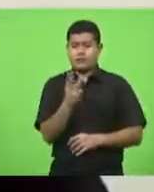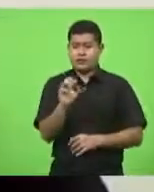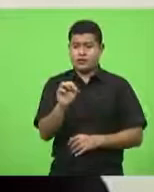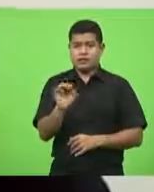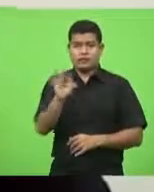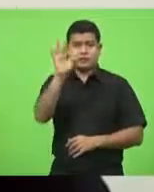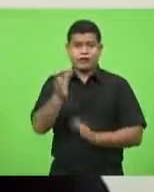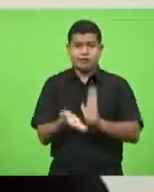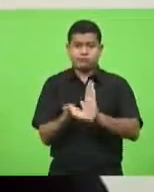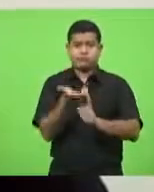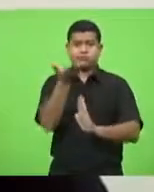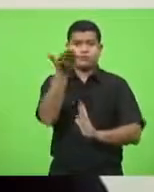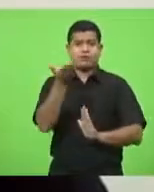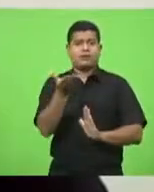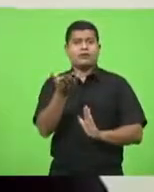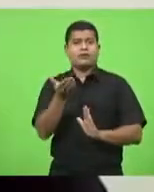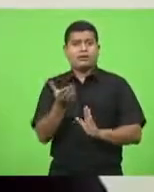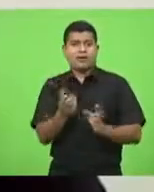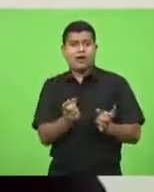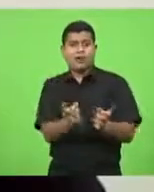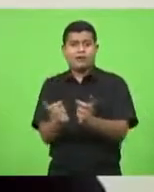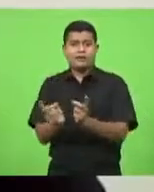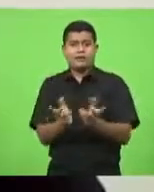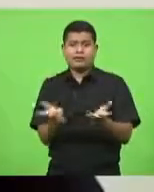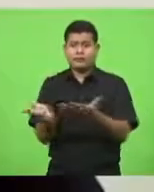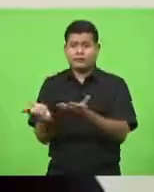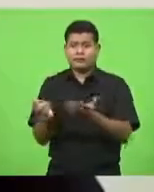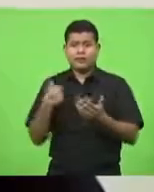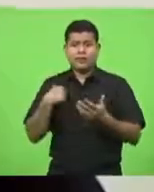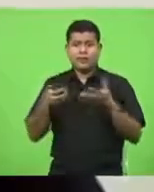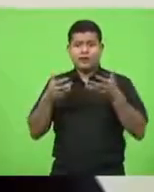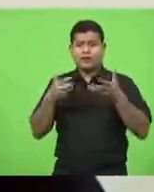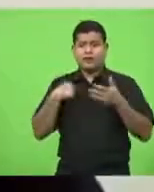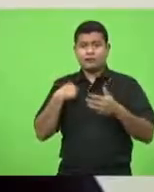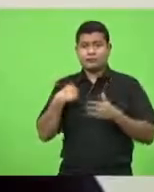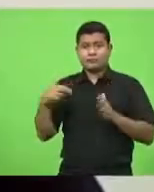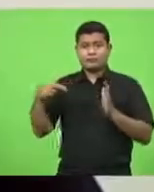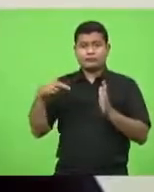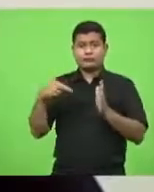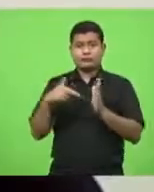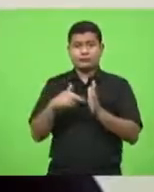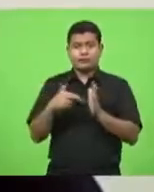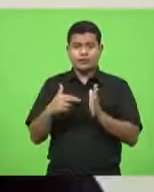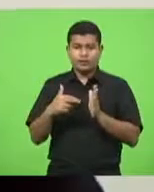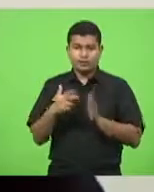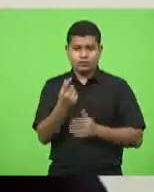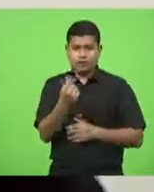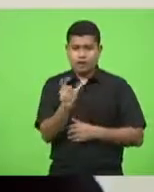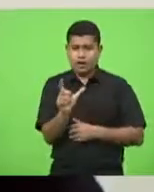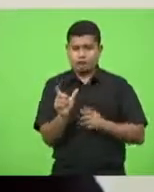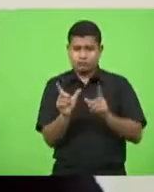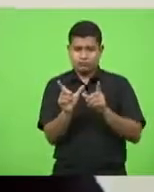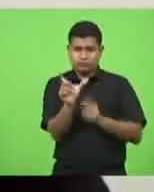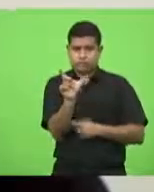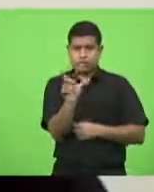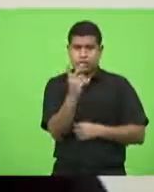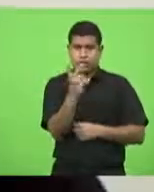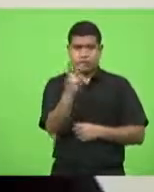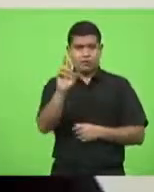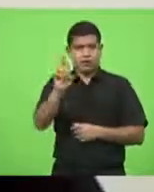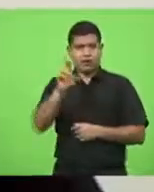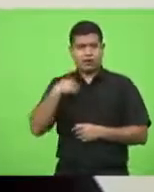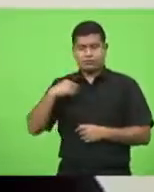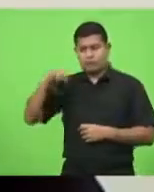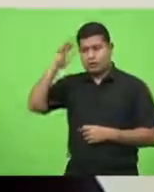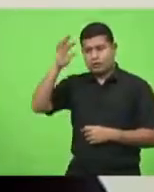caro. Eu quero que vocês olhem para uma nota de R$ 2 e vocês imaginem como é